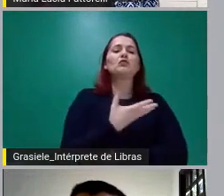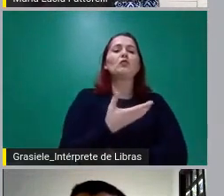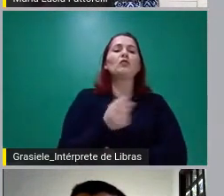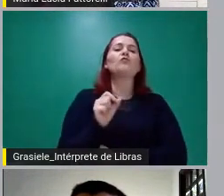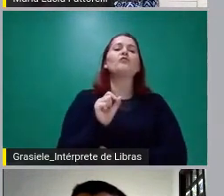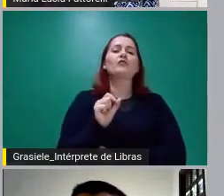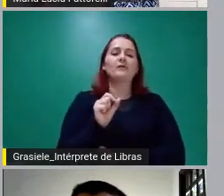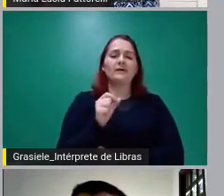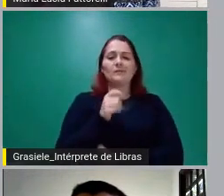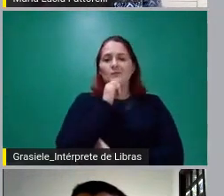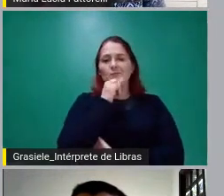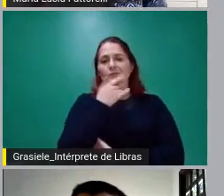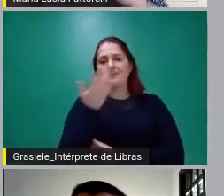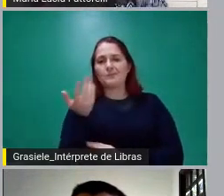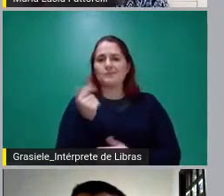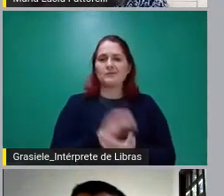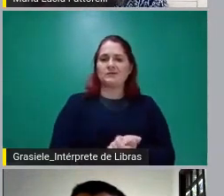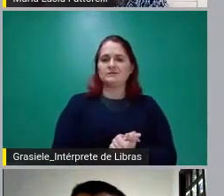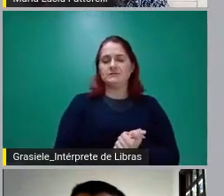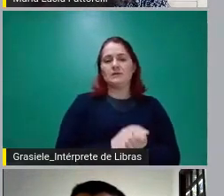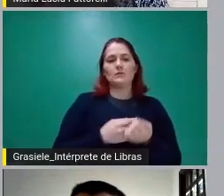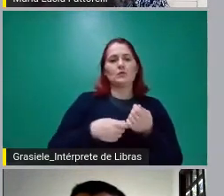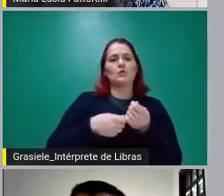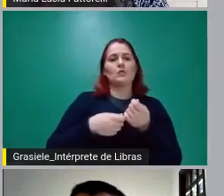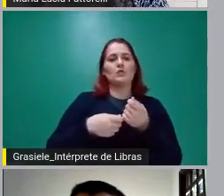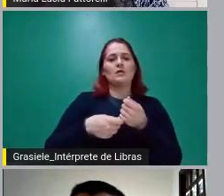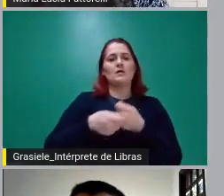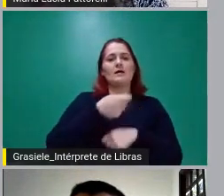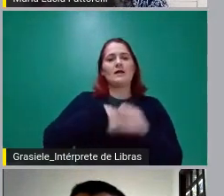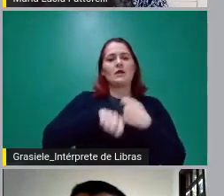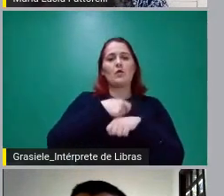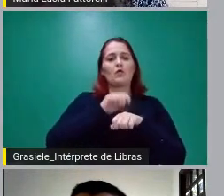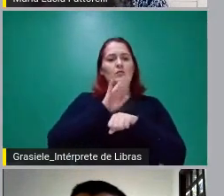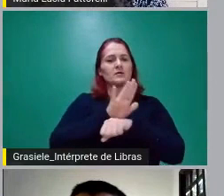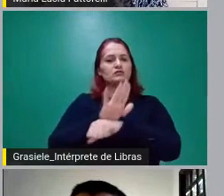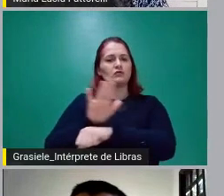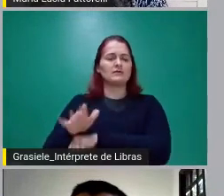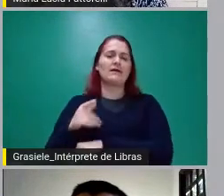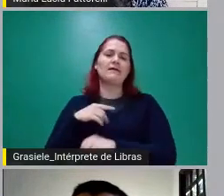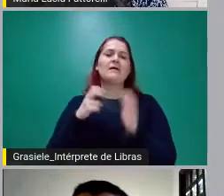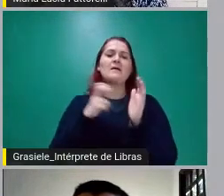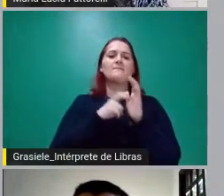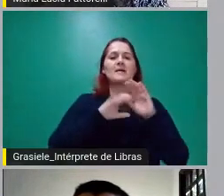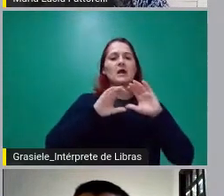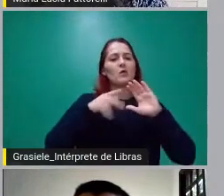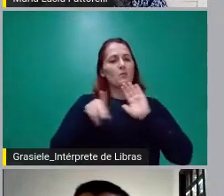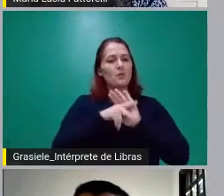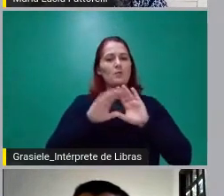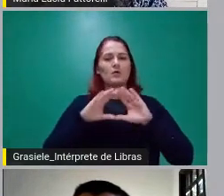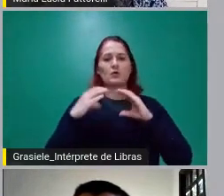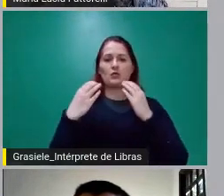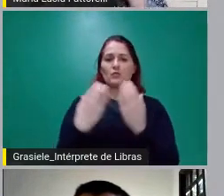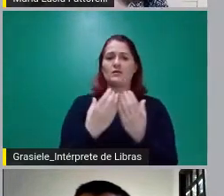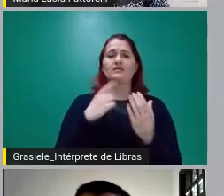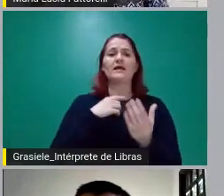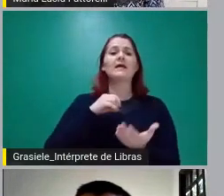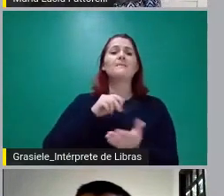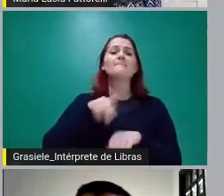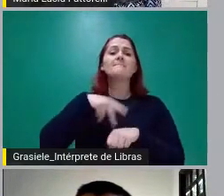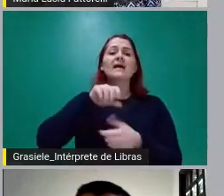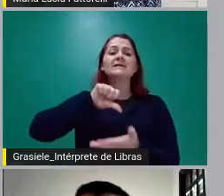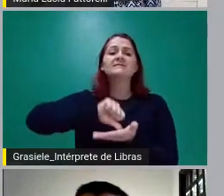exemplo histórico do Irã, você tem os bancos comunitários, dentre várias outras iniciativas cujos alcances precisam ser estudados